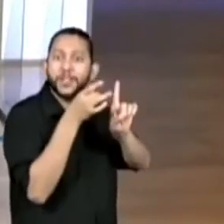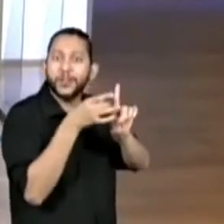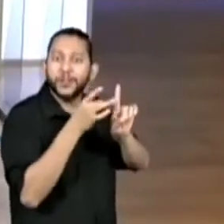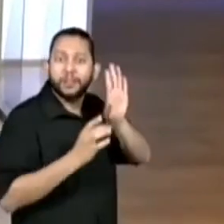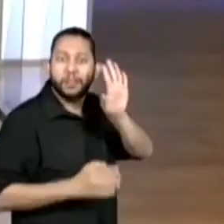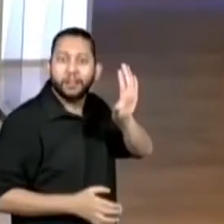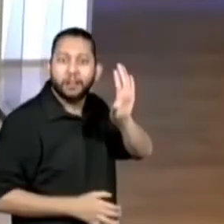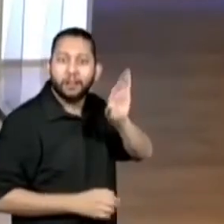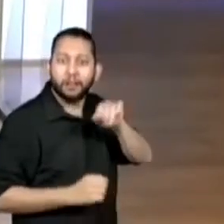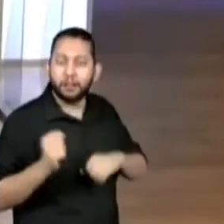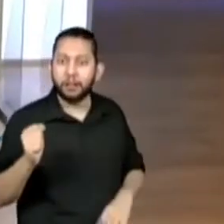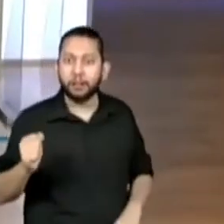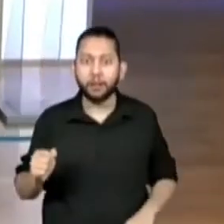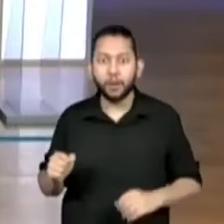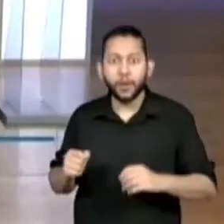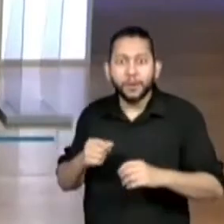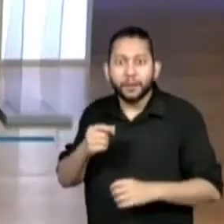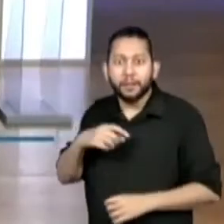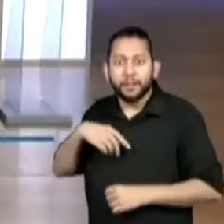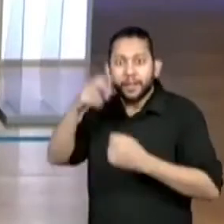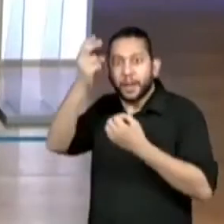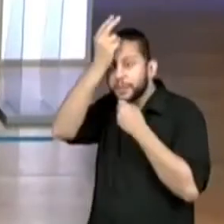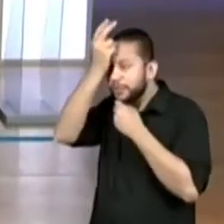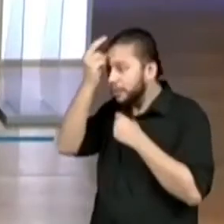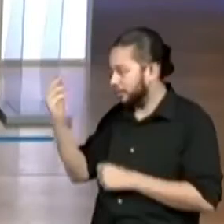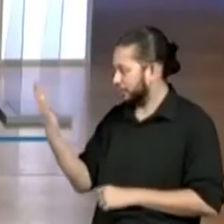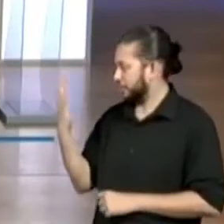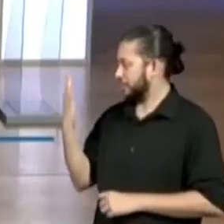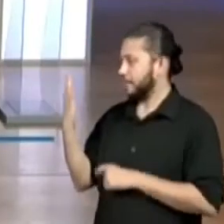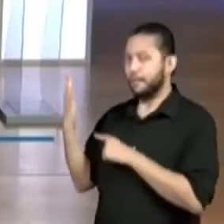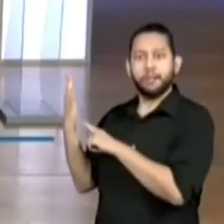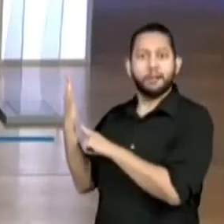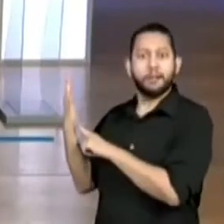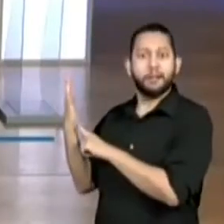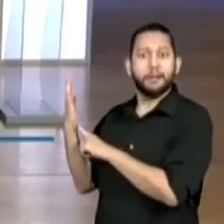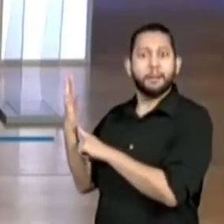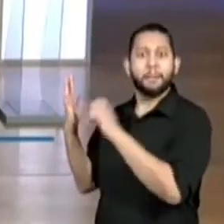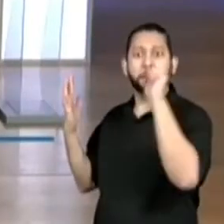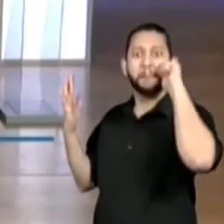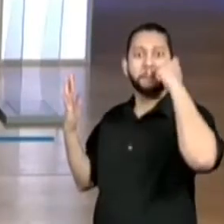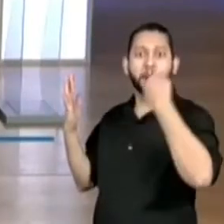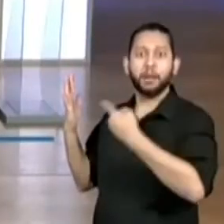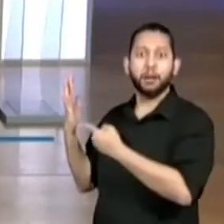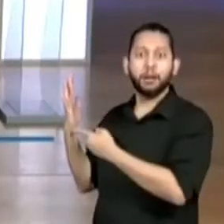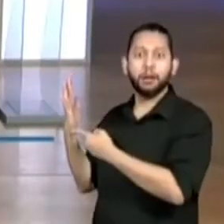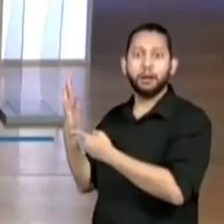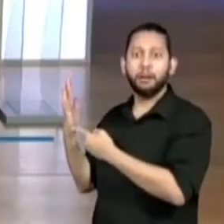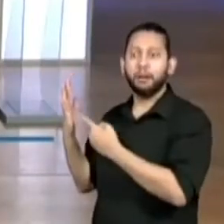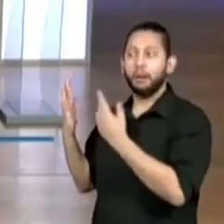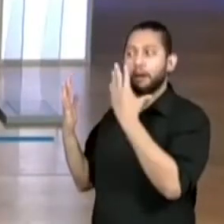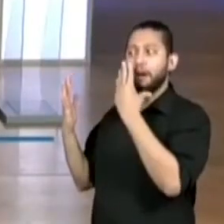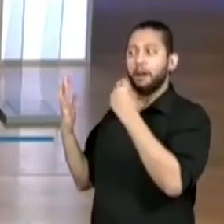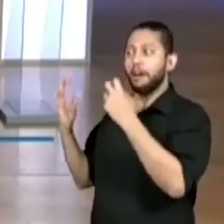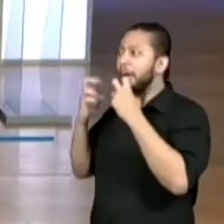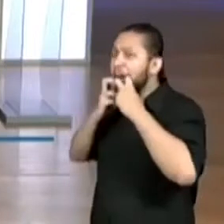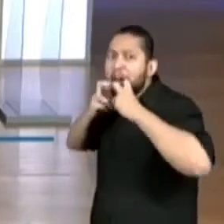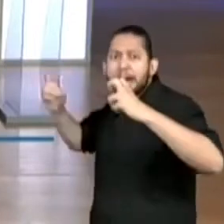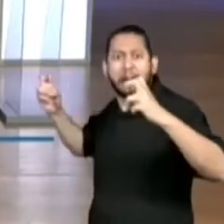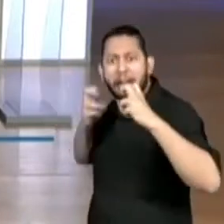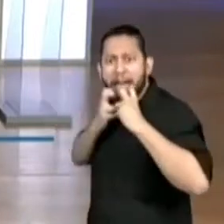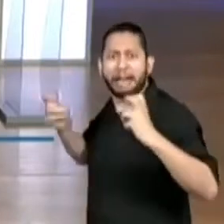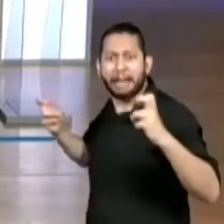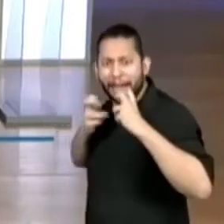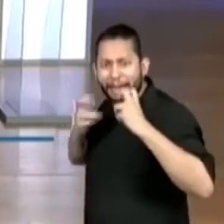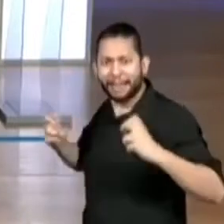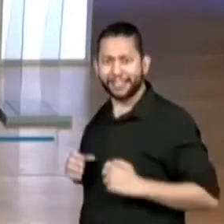ver quem está prestando atenção. Quem está participando e ouvindo a história atentamente. É